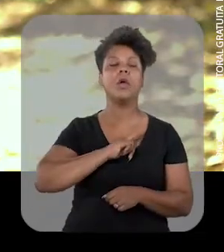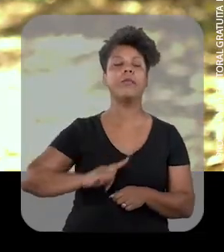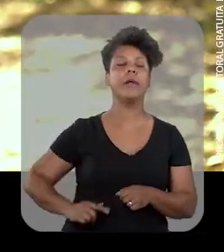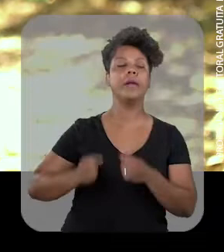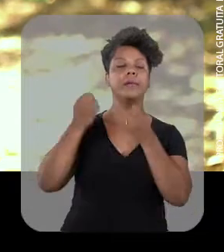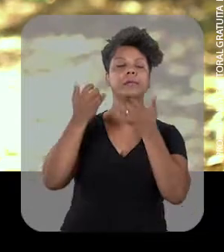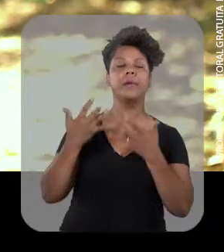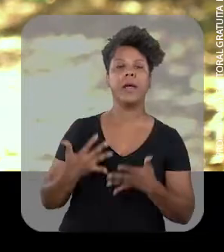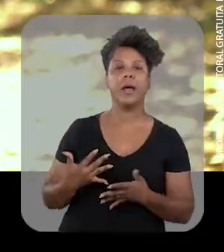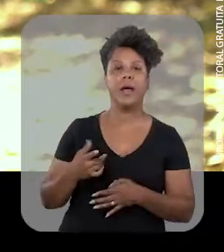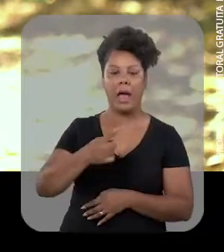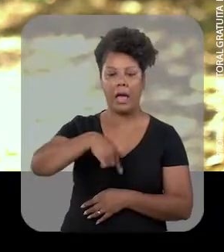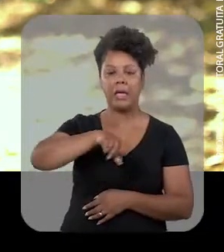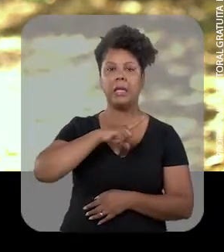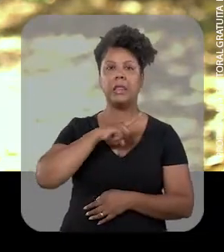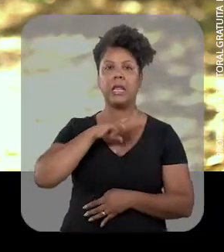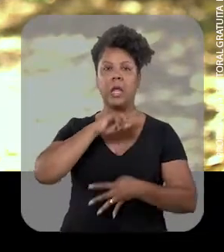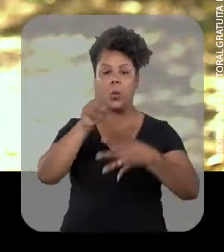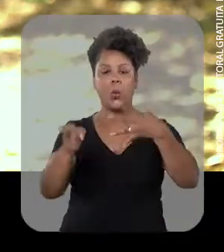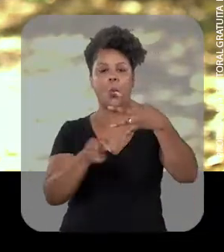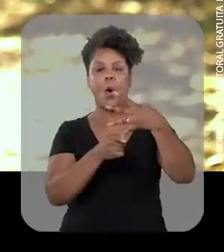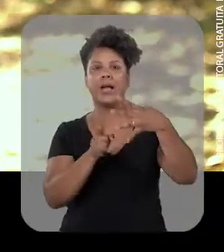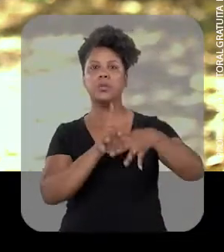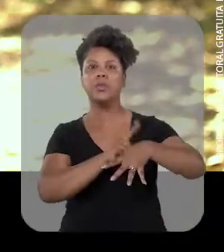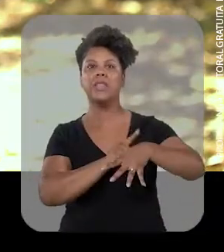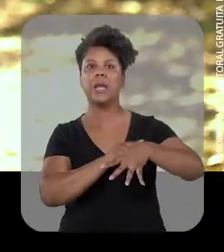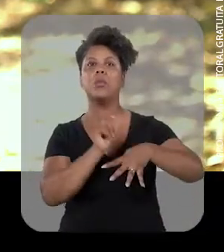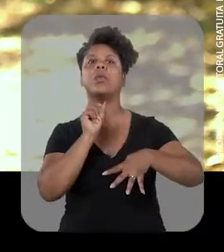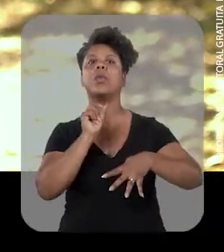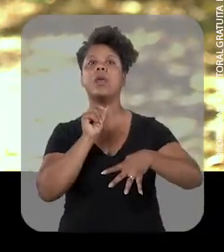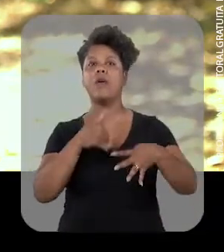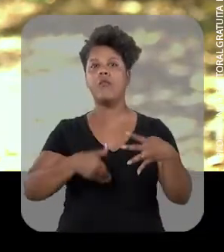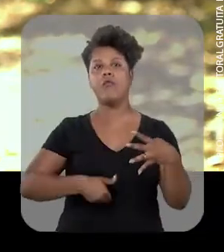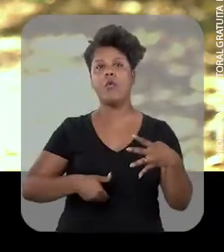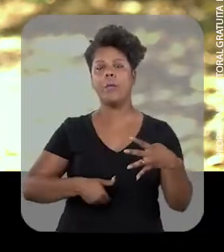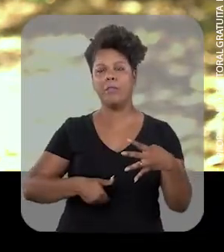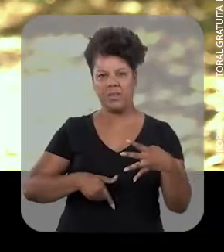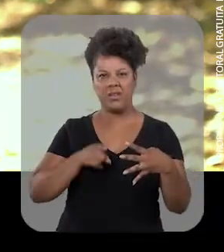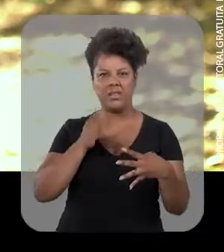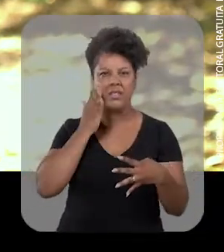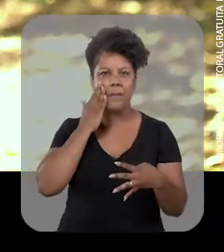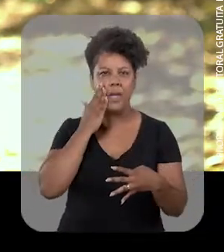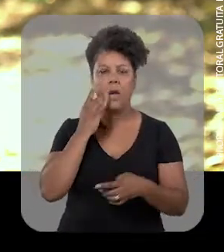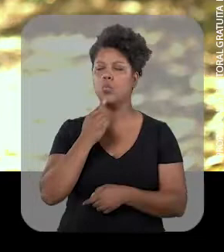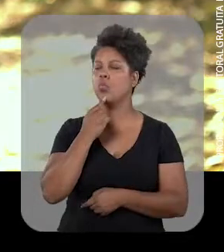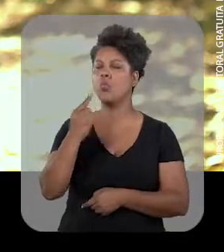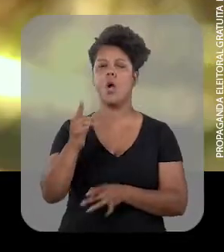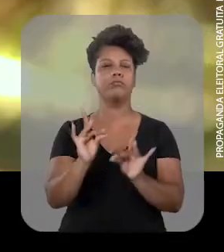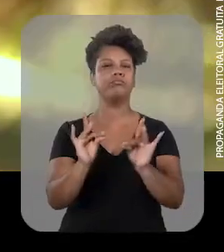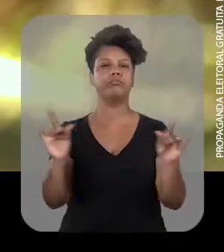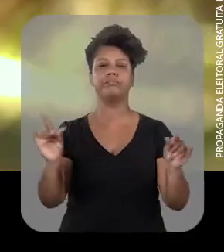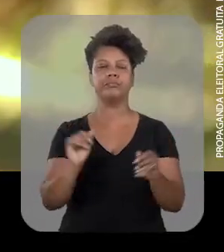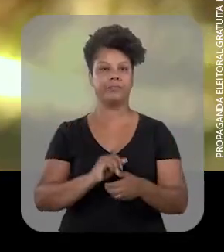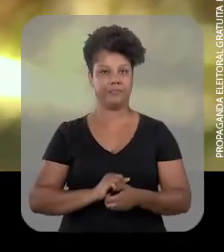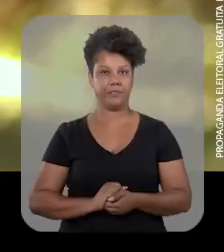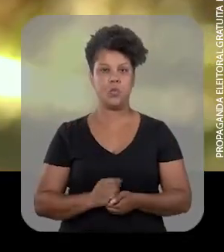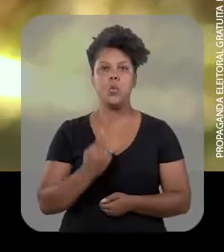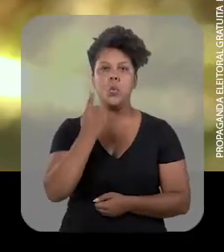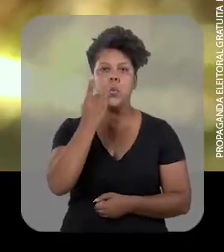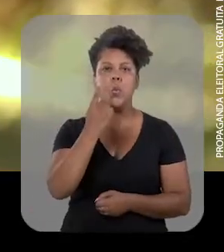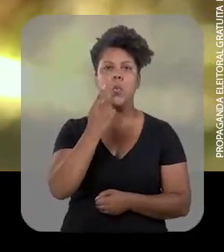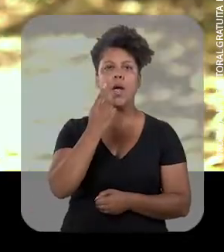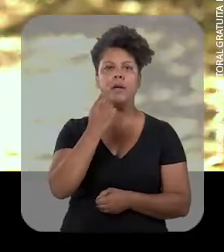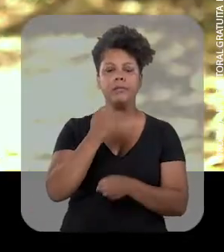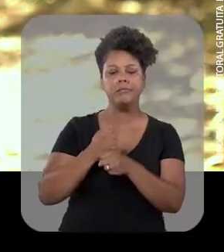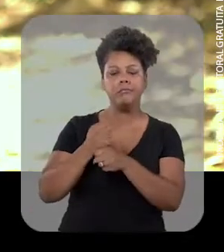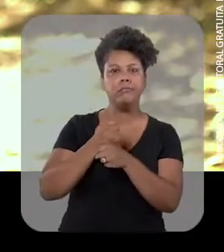eu lá cheguei? Governador, aqui nós temos o 4º turno, é o turno da fome. Em 1 ano eu acabei com